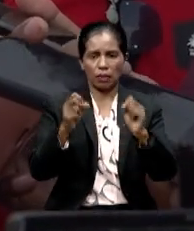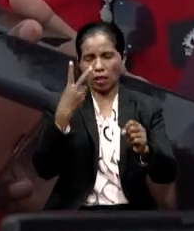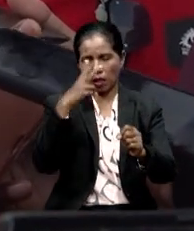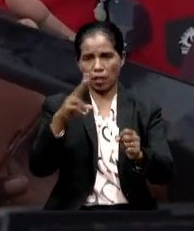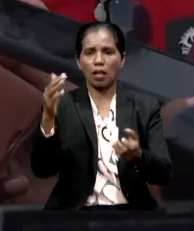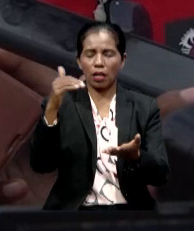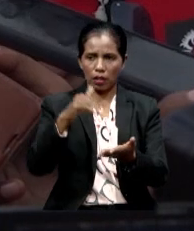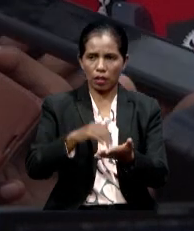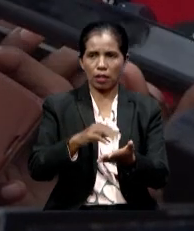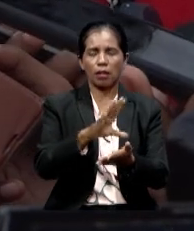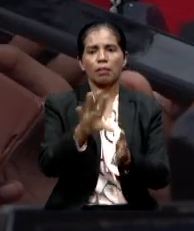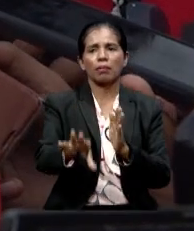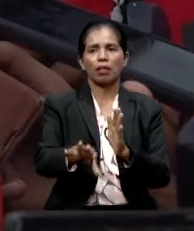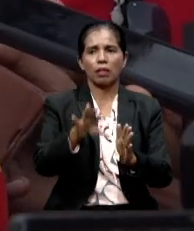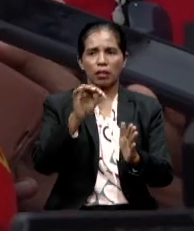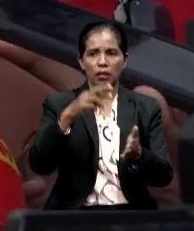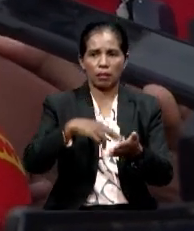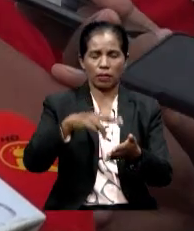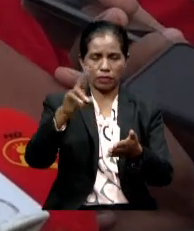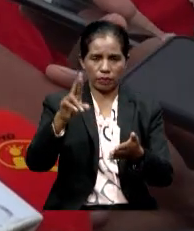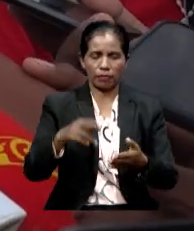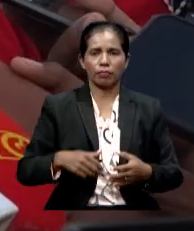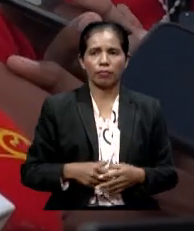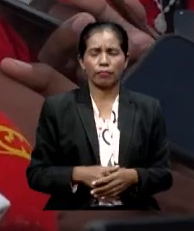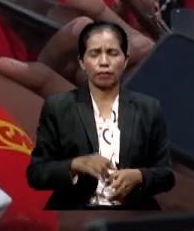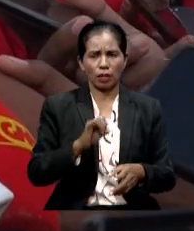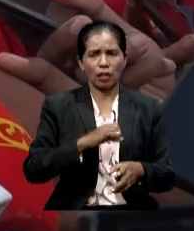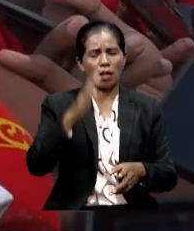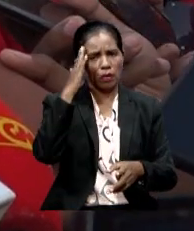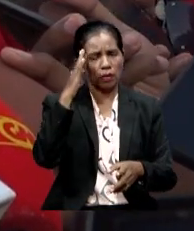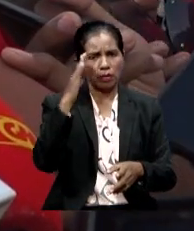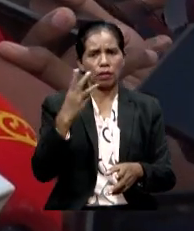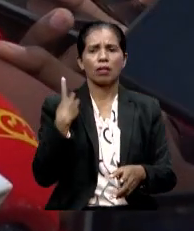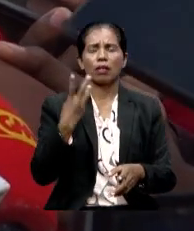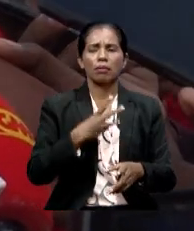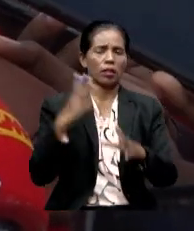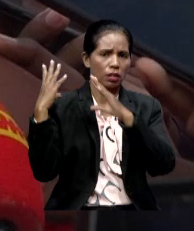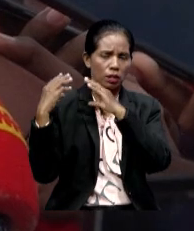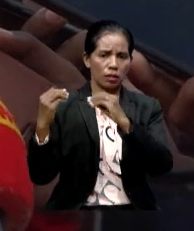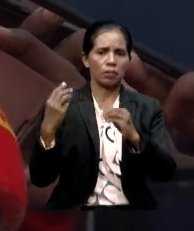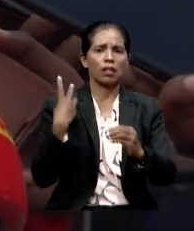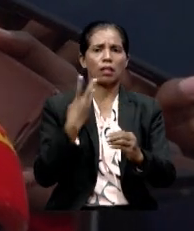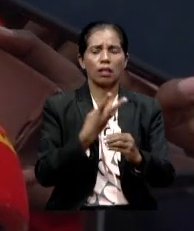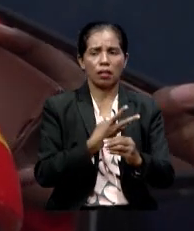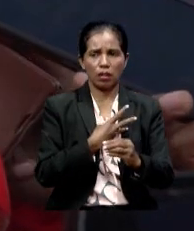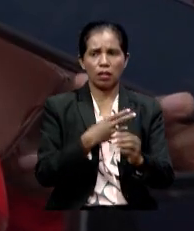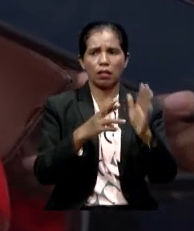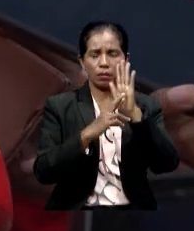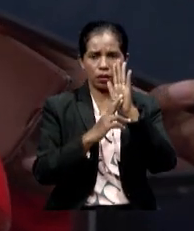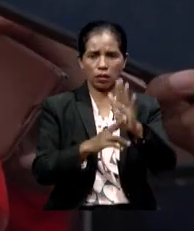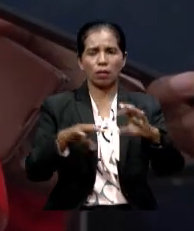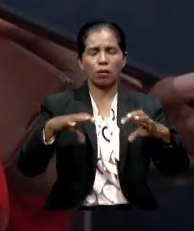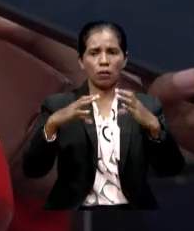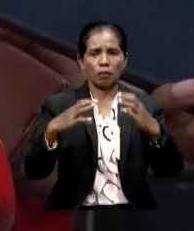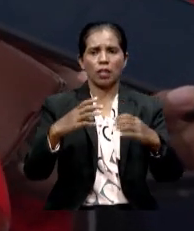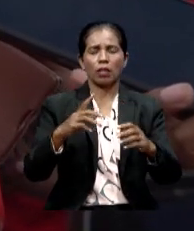e bele reta visto prévio. Yeah. Hau Hanoi na ninia experience na bema ka ohin representante kompanya na